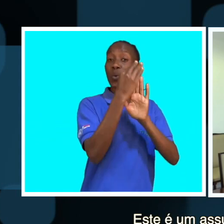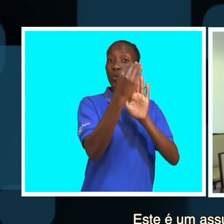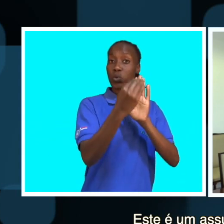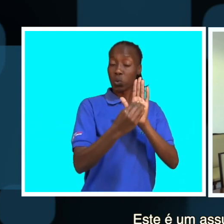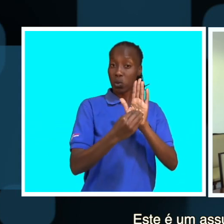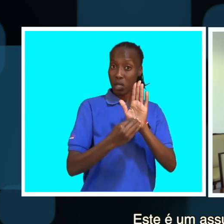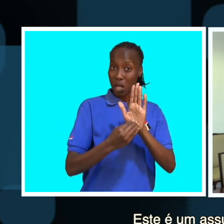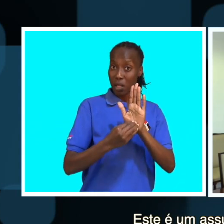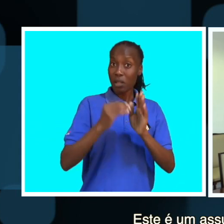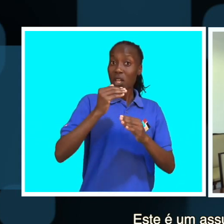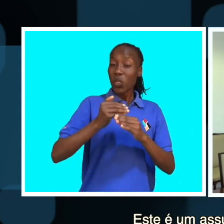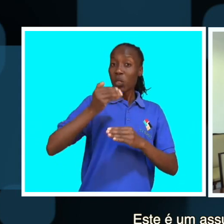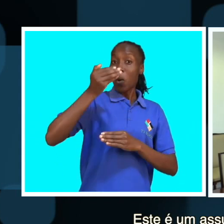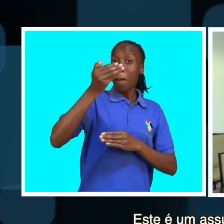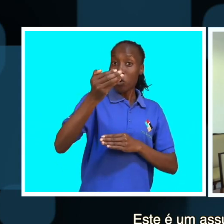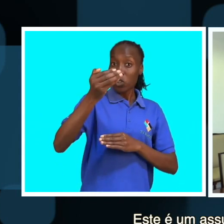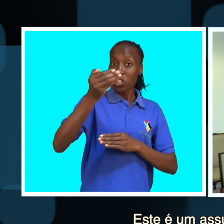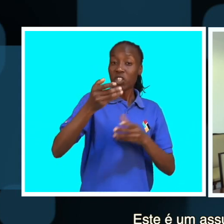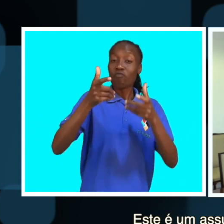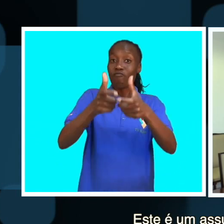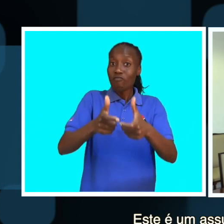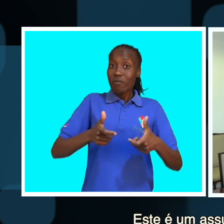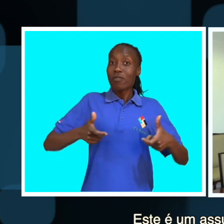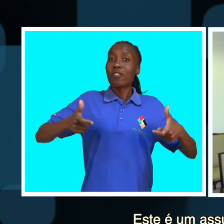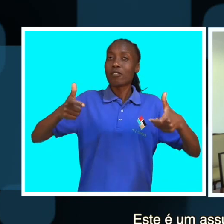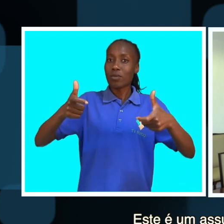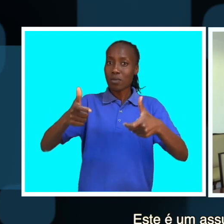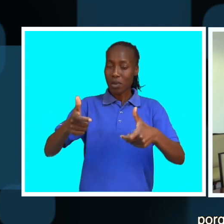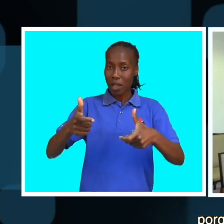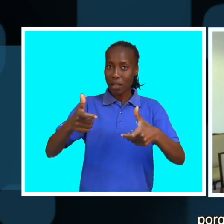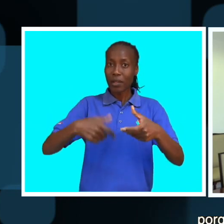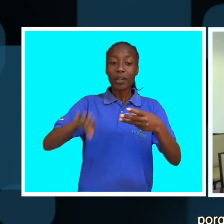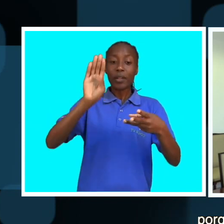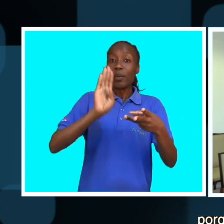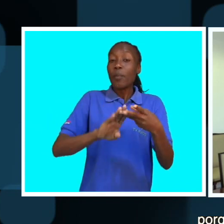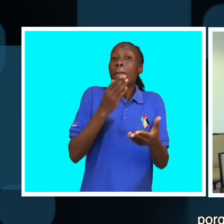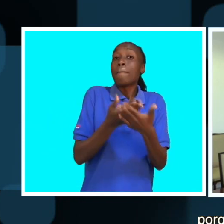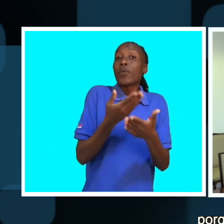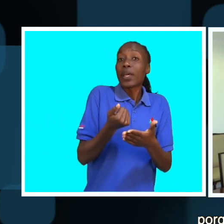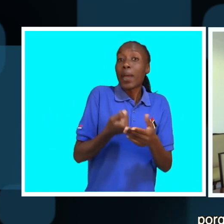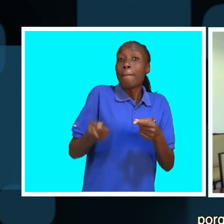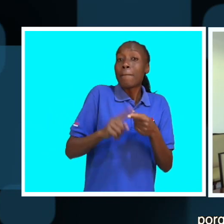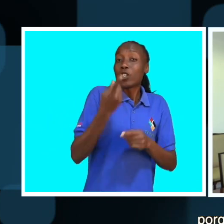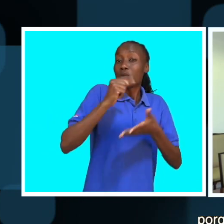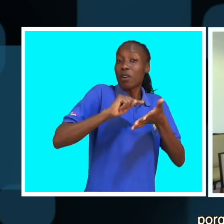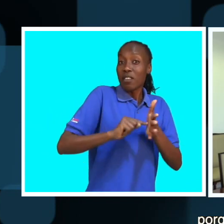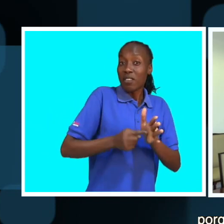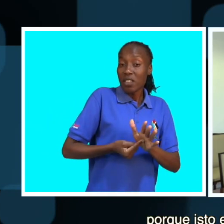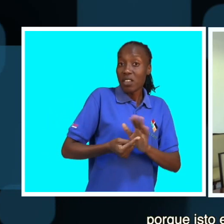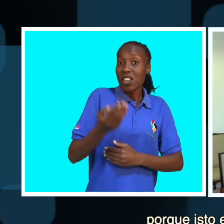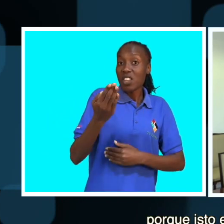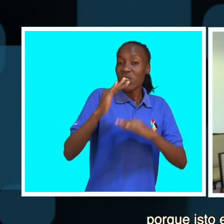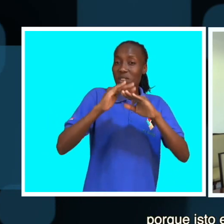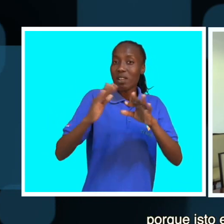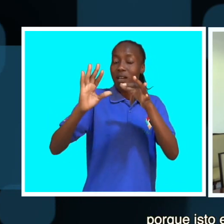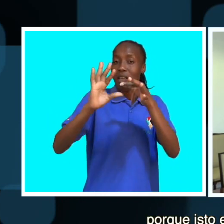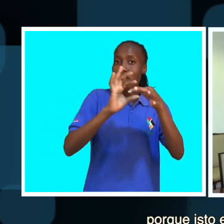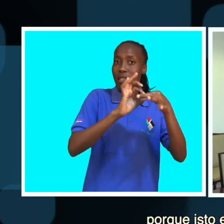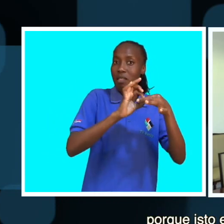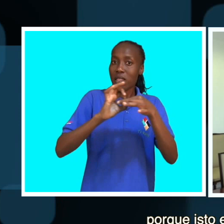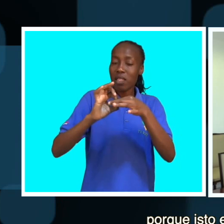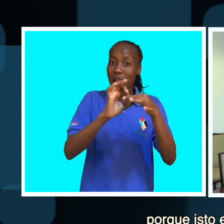aferir depois da realização desta conferência. Porque, mais uma vez, isto